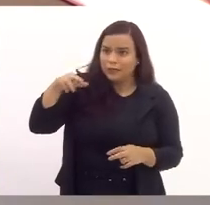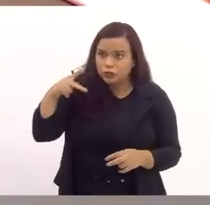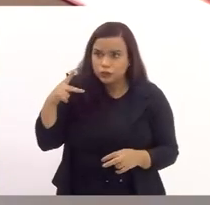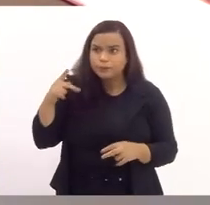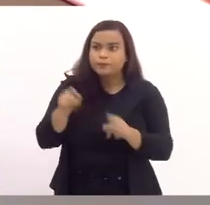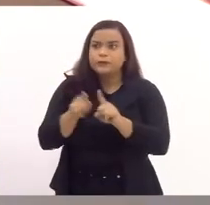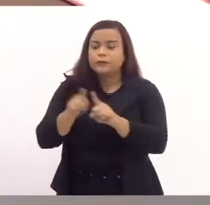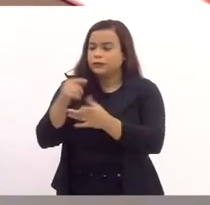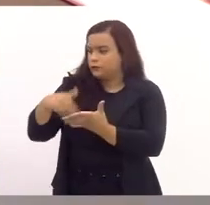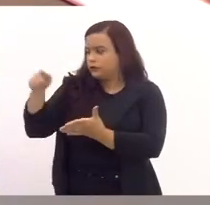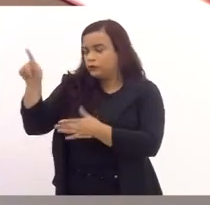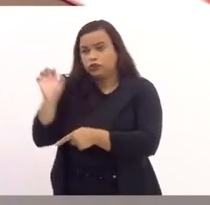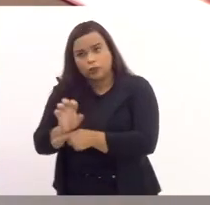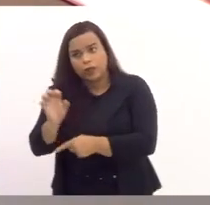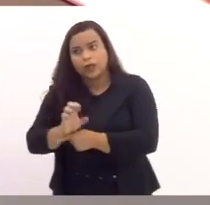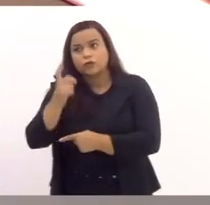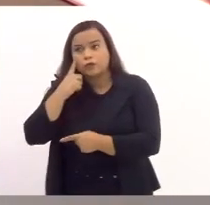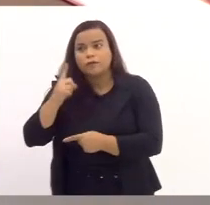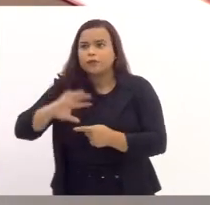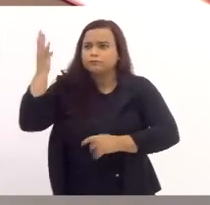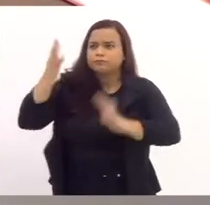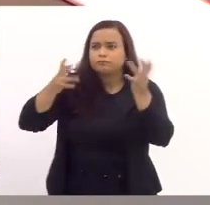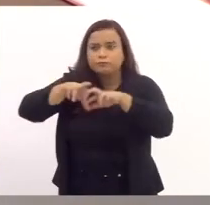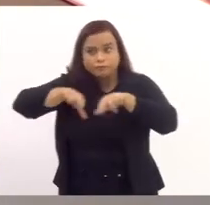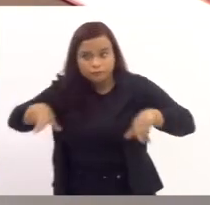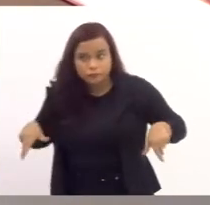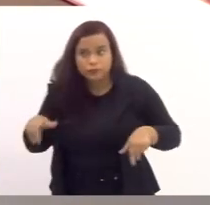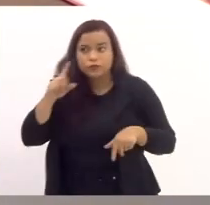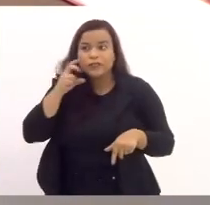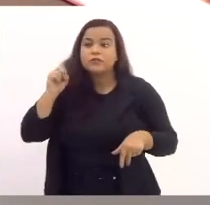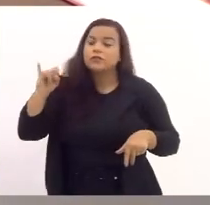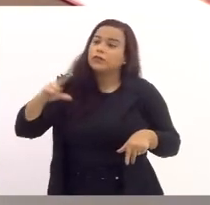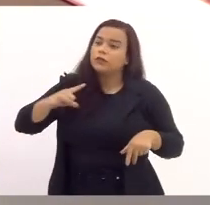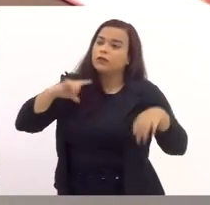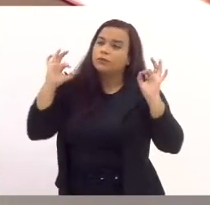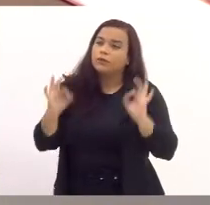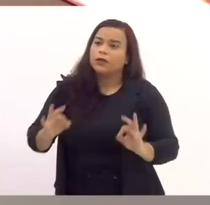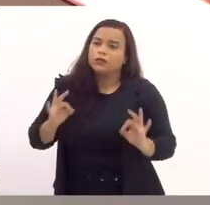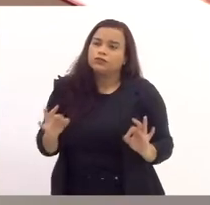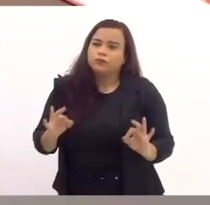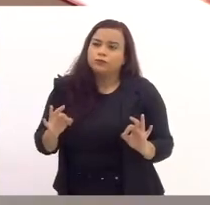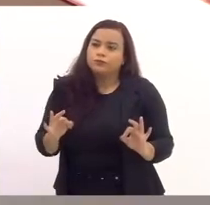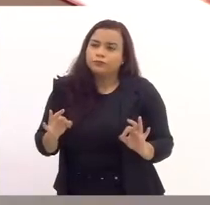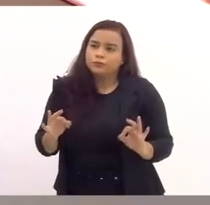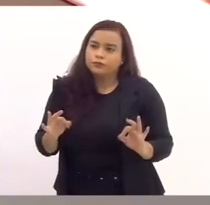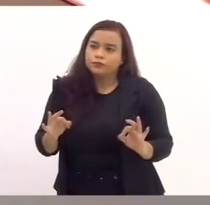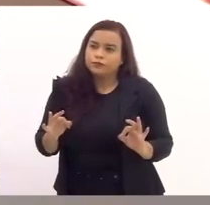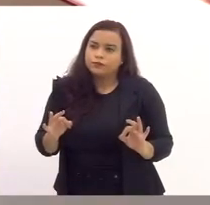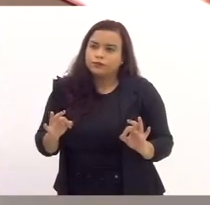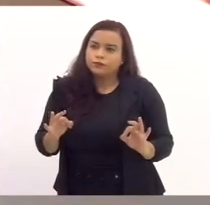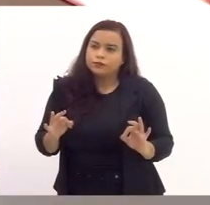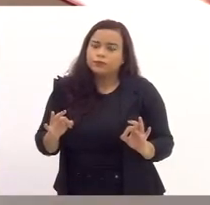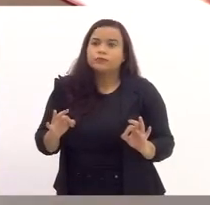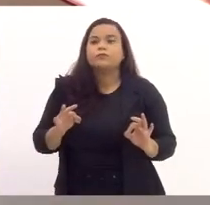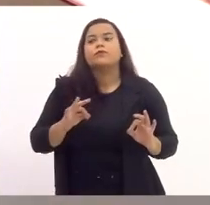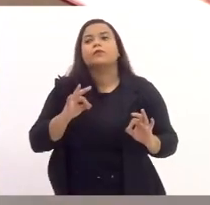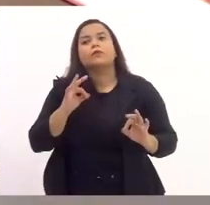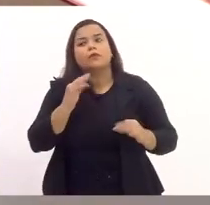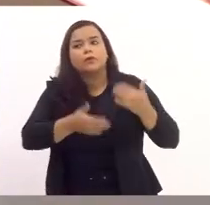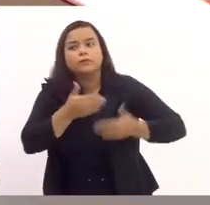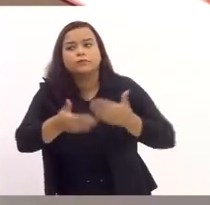Estado aqui, essas situações, em concreto, se já há ou se não há, ou se há um procedimento a